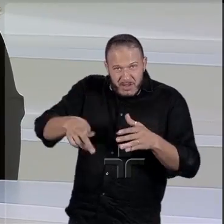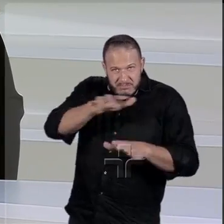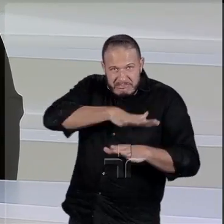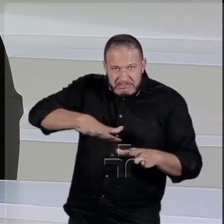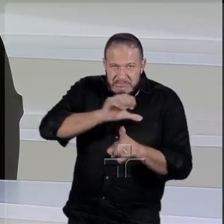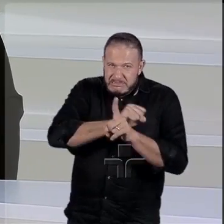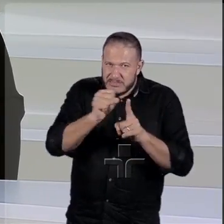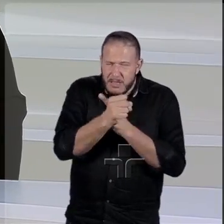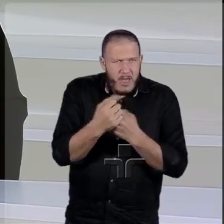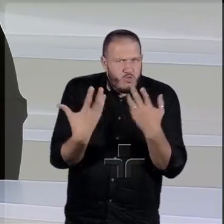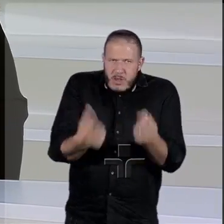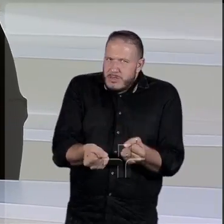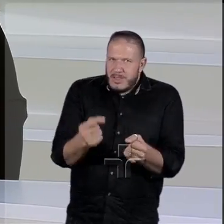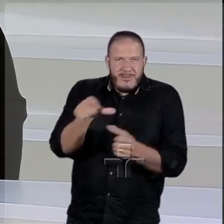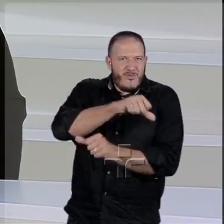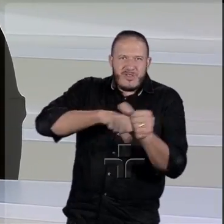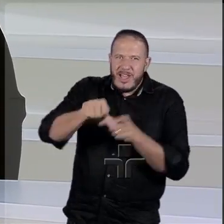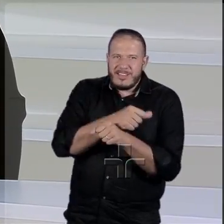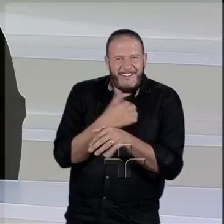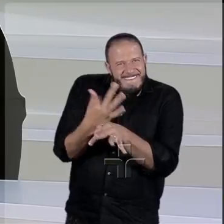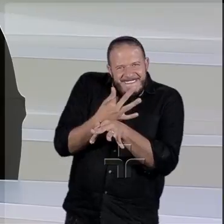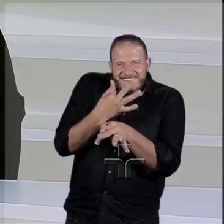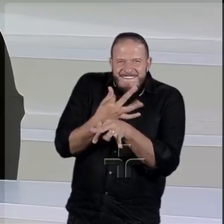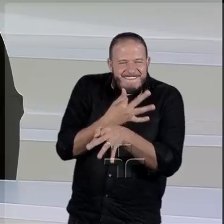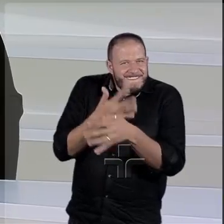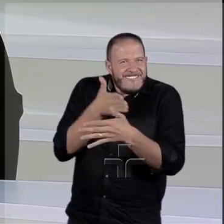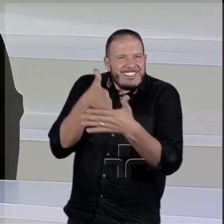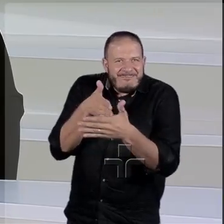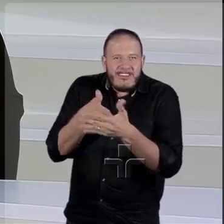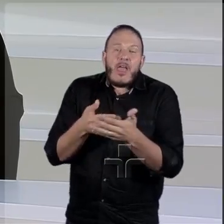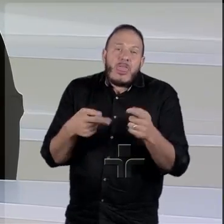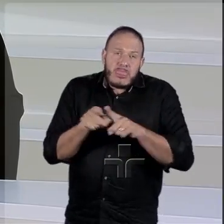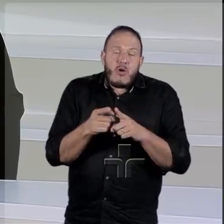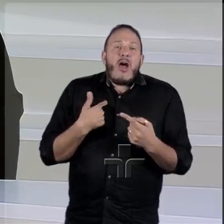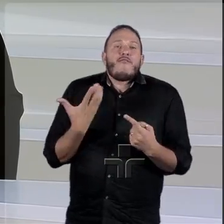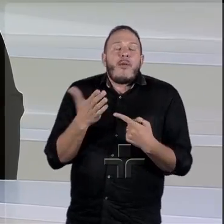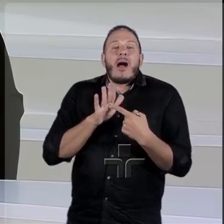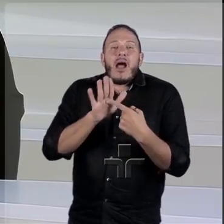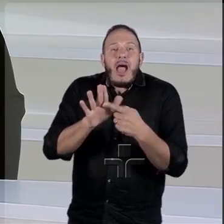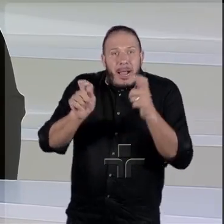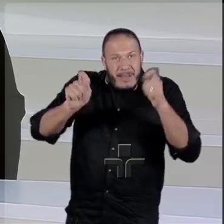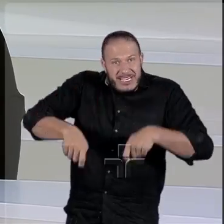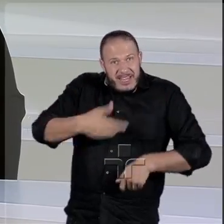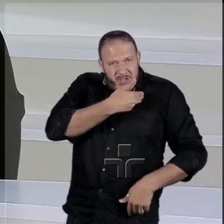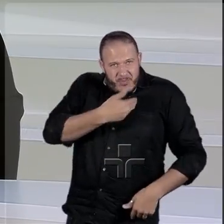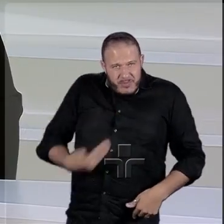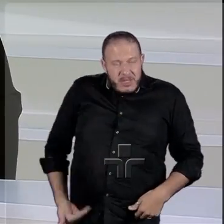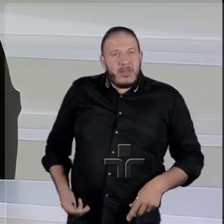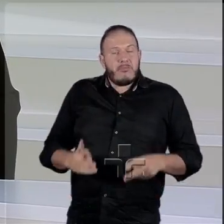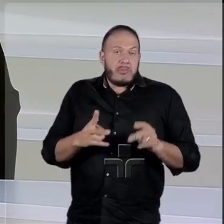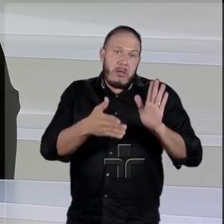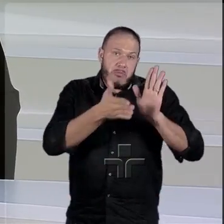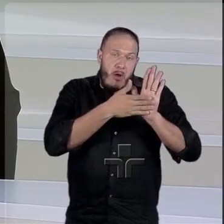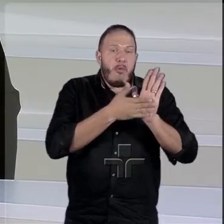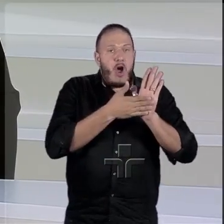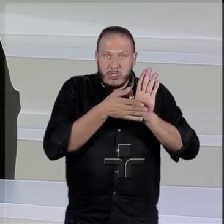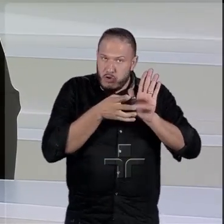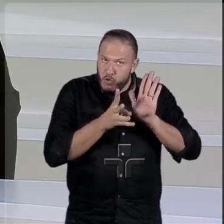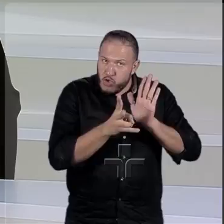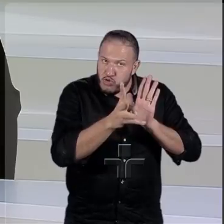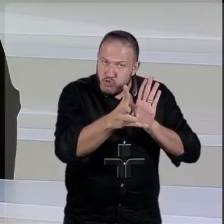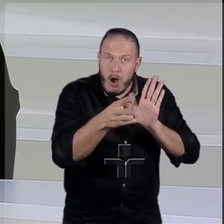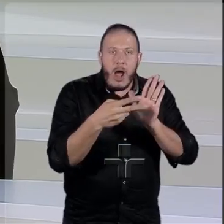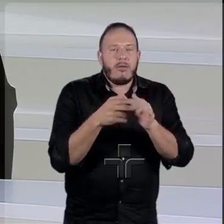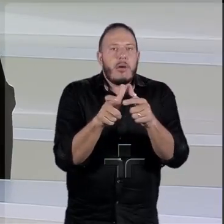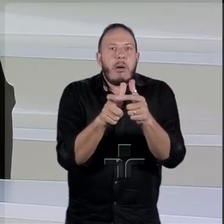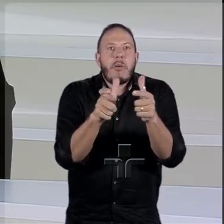resistem muito a qualquer mudança. Então, a minha dúvida é a capacidade de o governo levar adiante uma proposta agora com essa